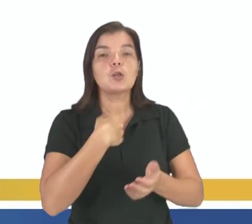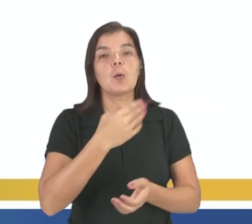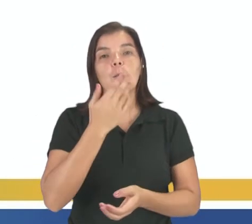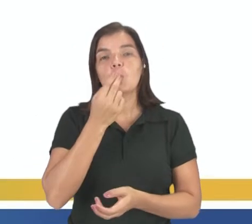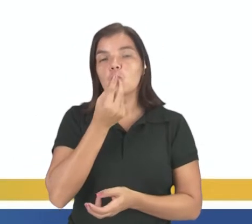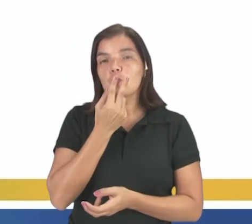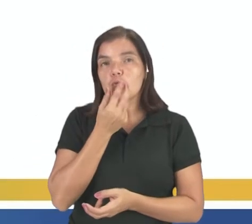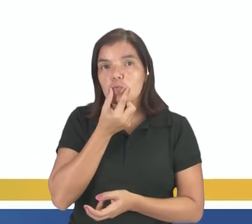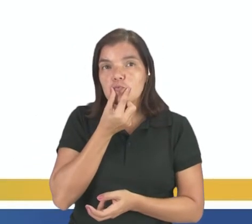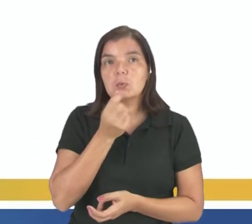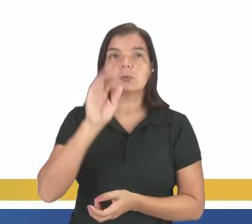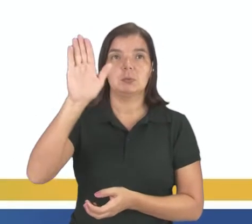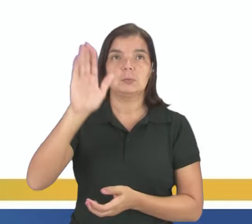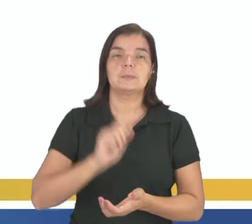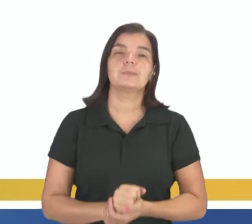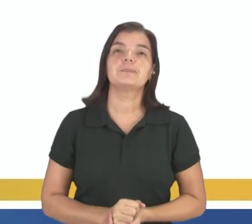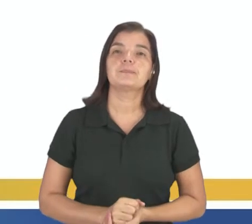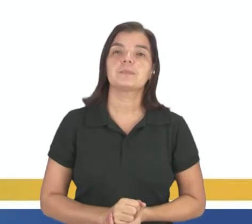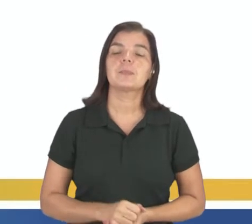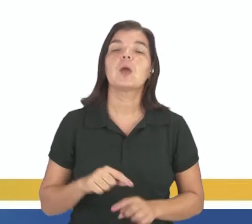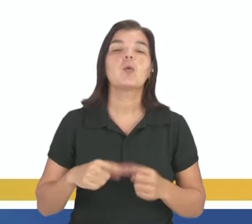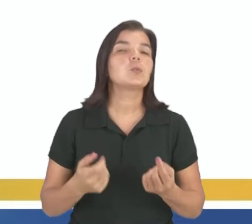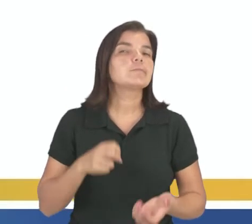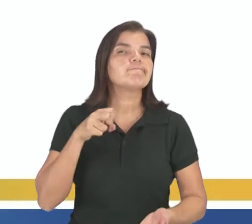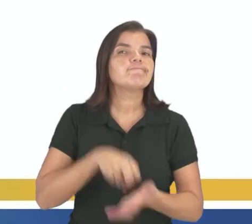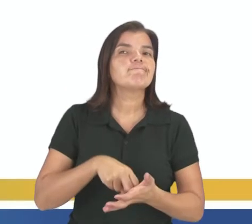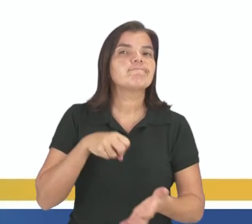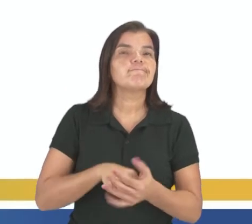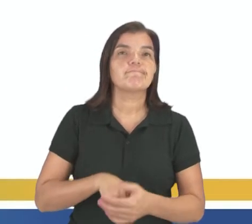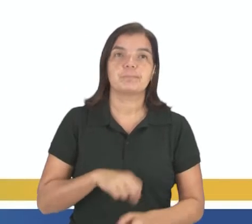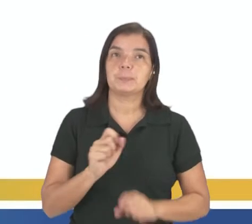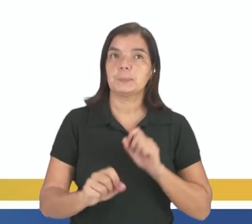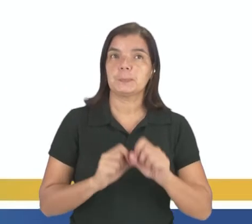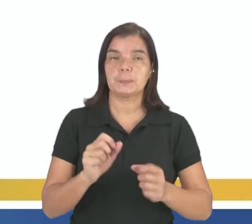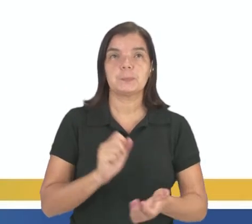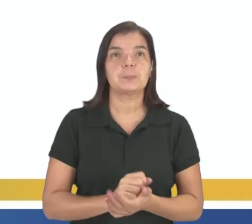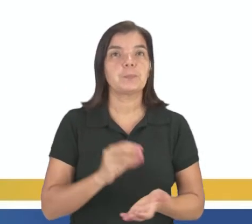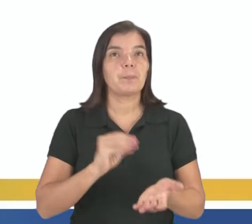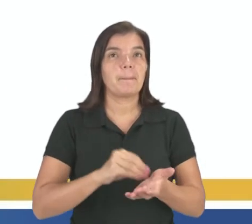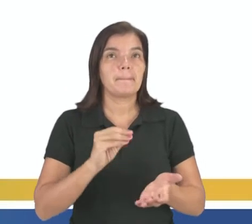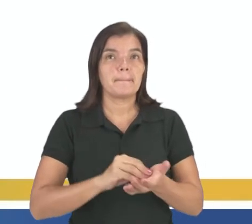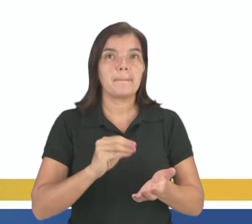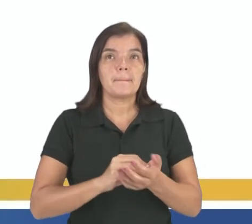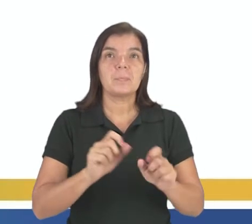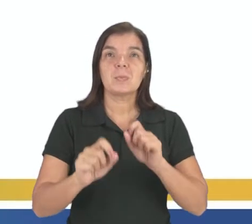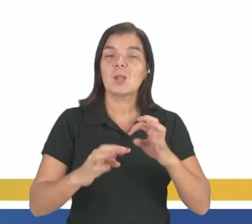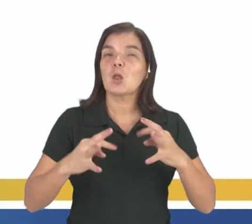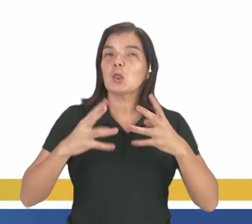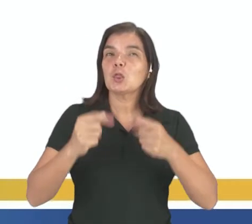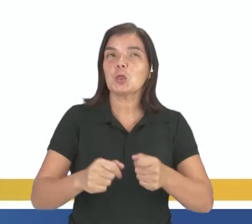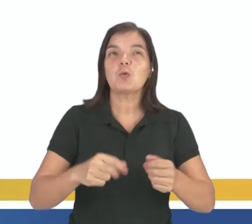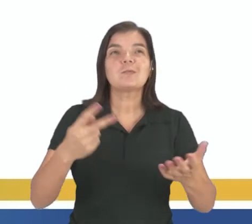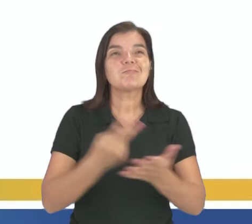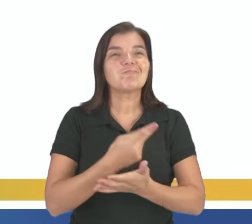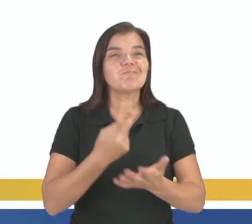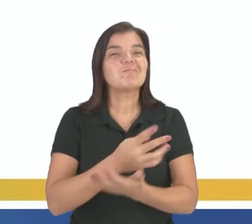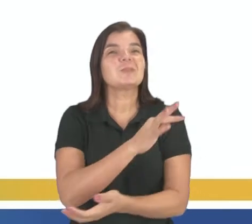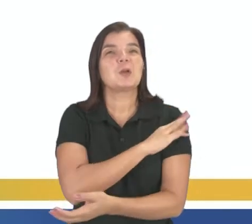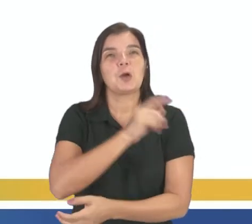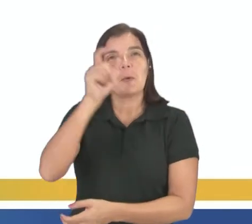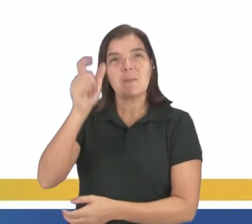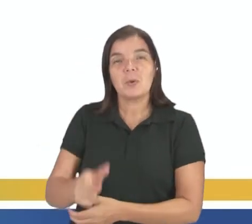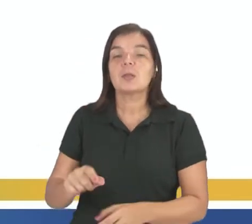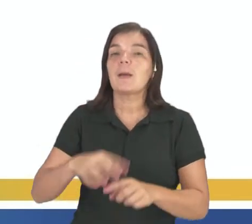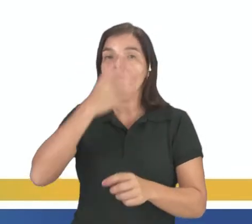o ato dentre outros vamos as punições serão consideradas as fauces cumulativa todas as faltas técnicas e